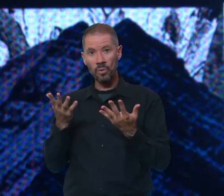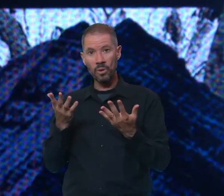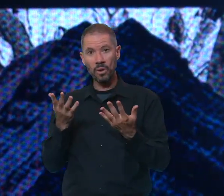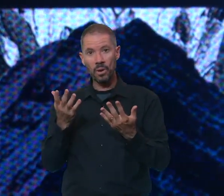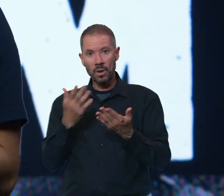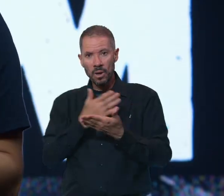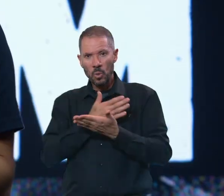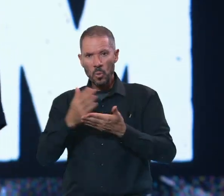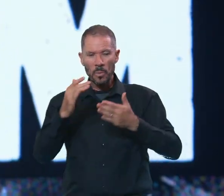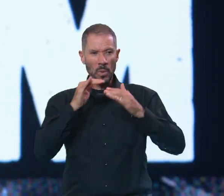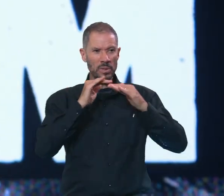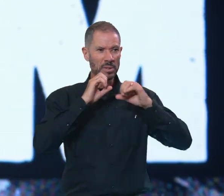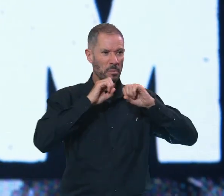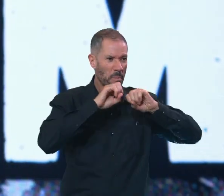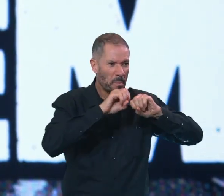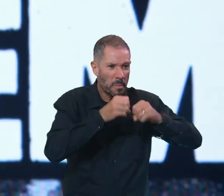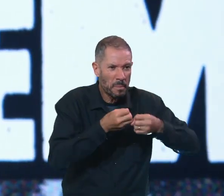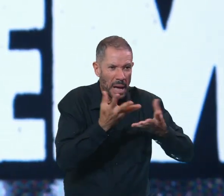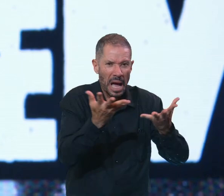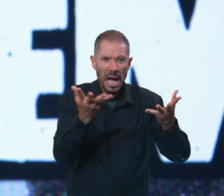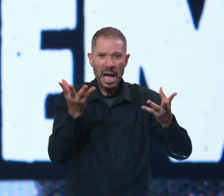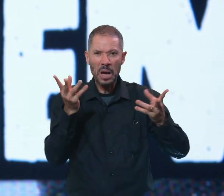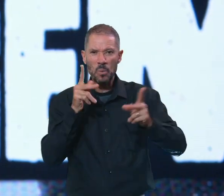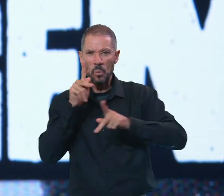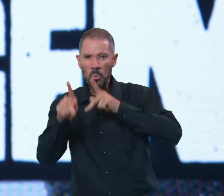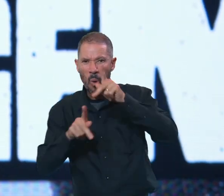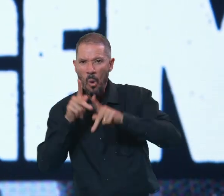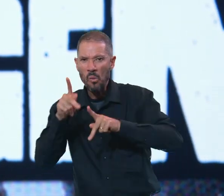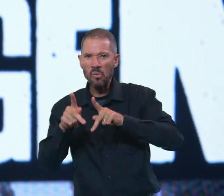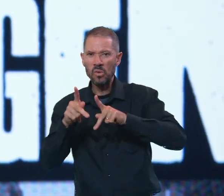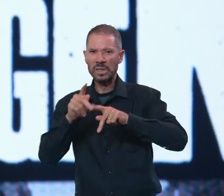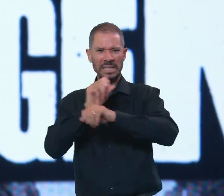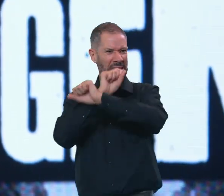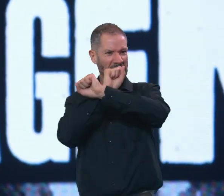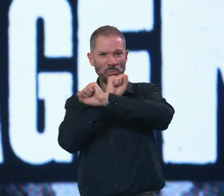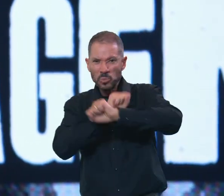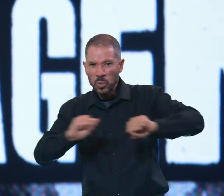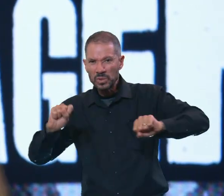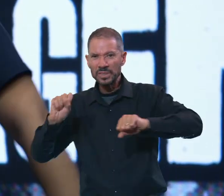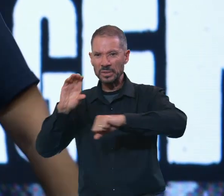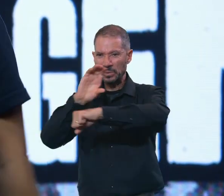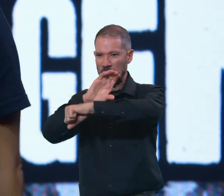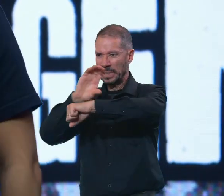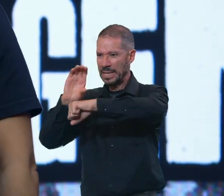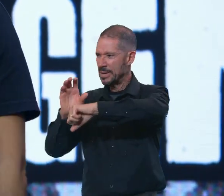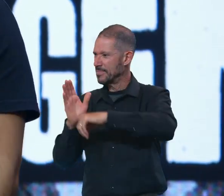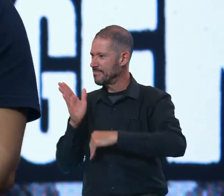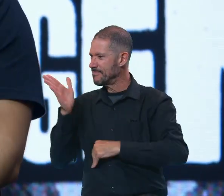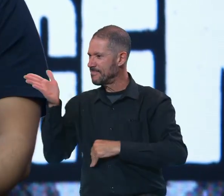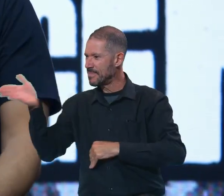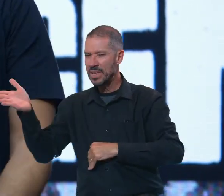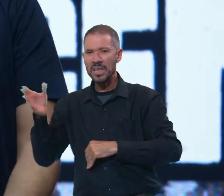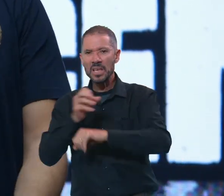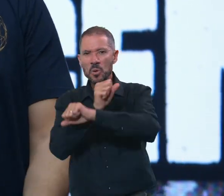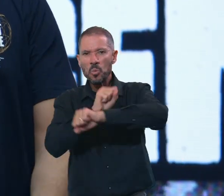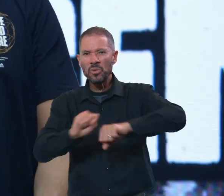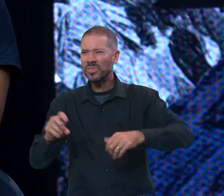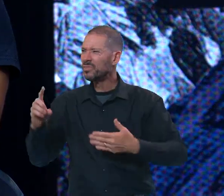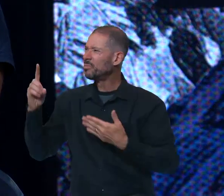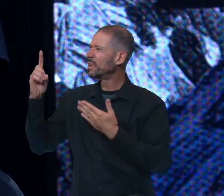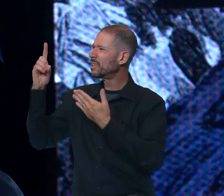E começam a espalhar um rumor entre o povo de que era impossível conquistar aquela terra. Gente, impossível para